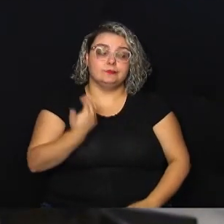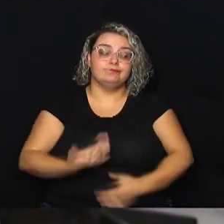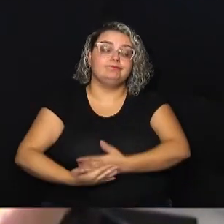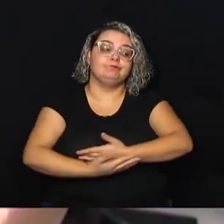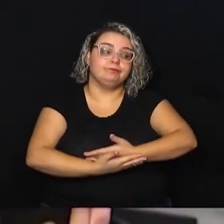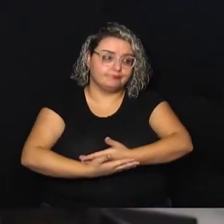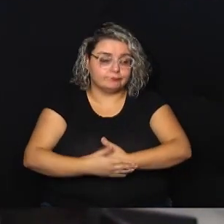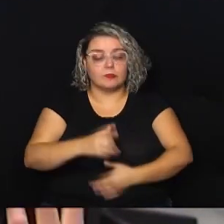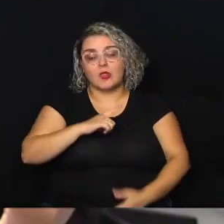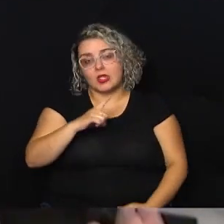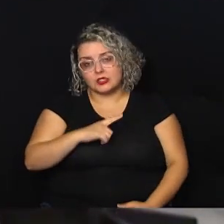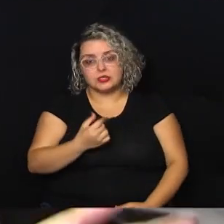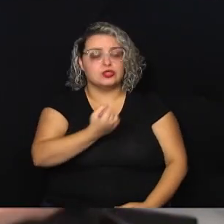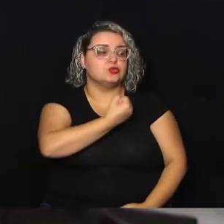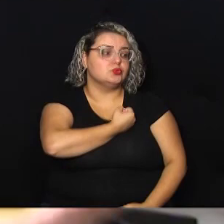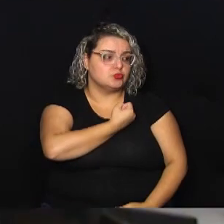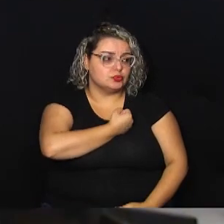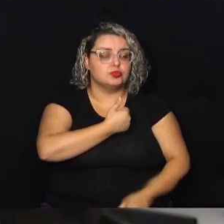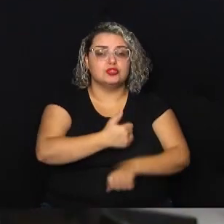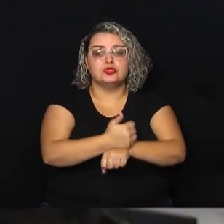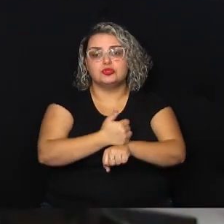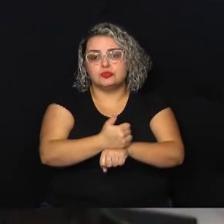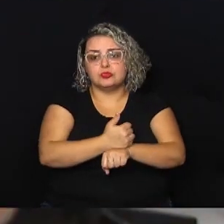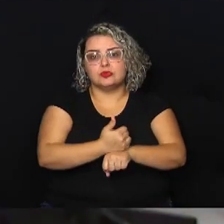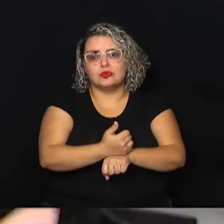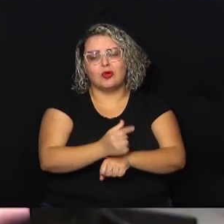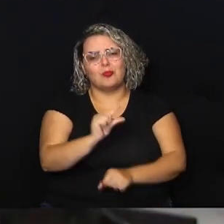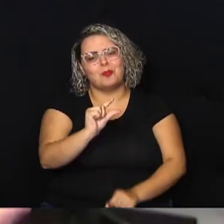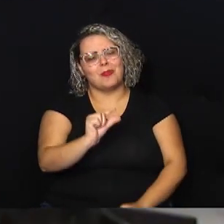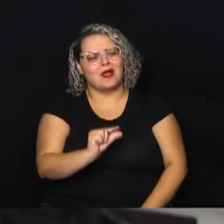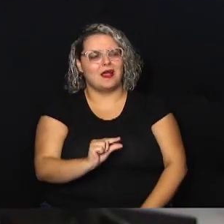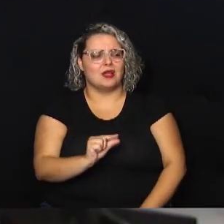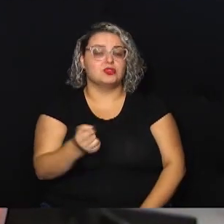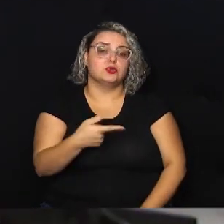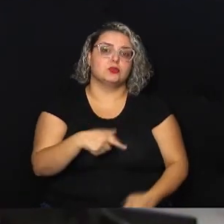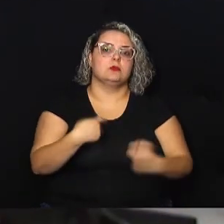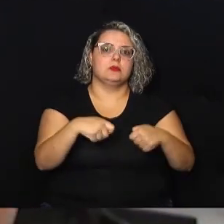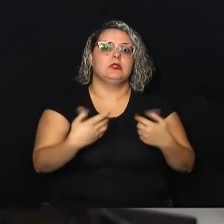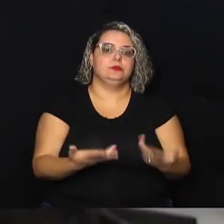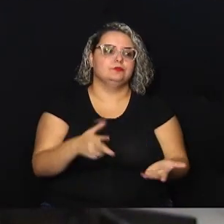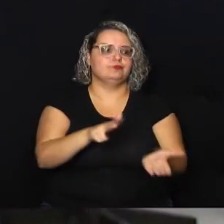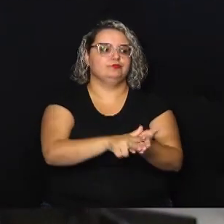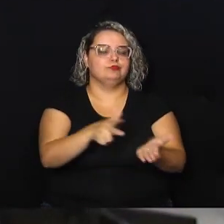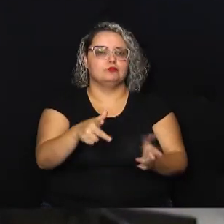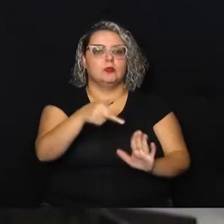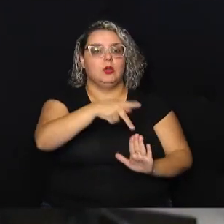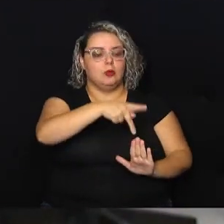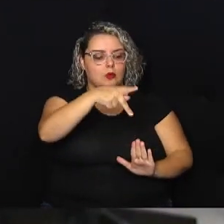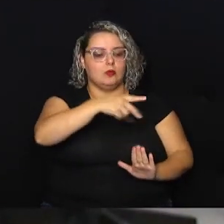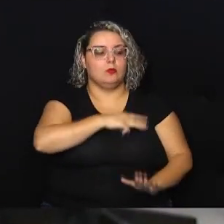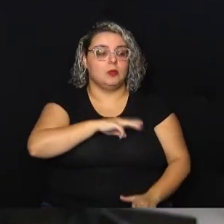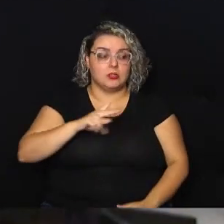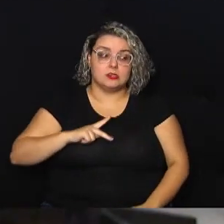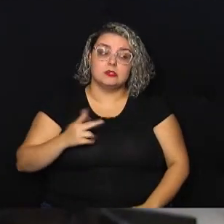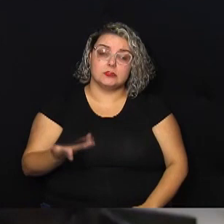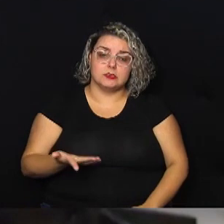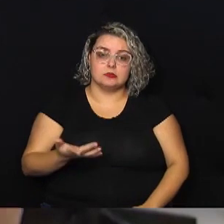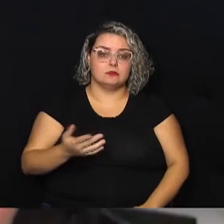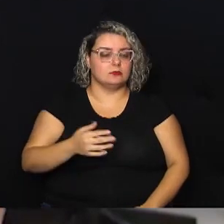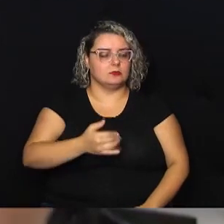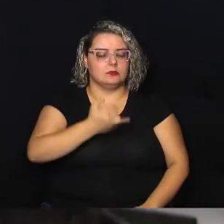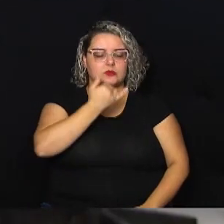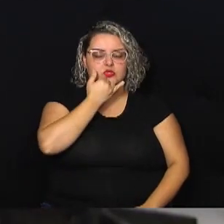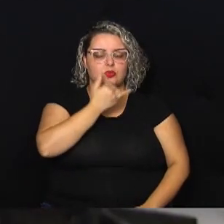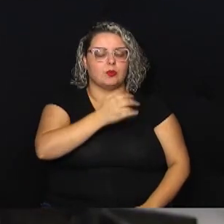de profissionais aquém do que era necessário, que é regulamentado pela portaria do Ministério da Saúde. Isso é muito grave.